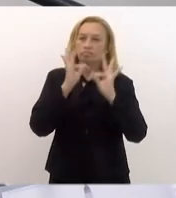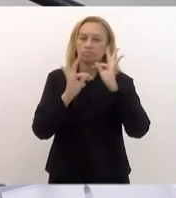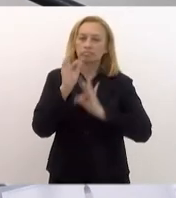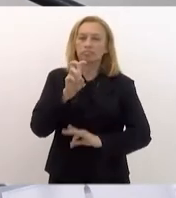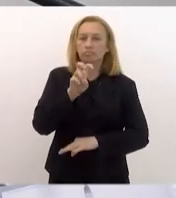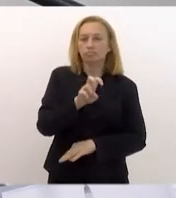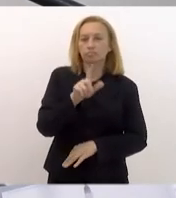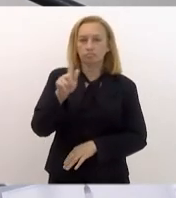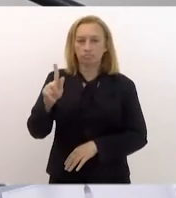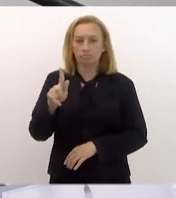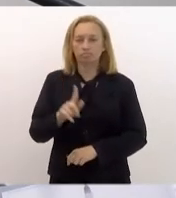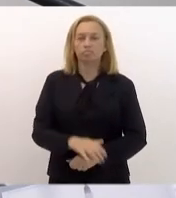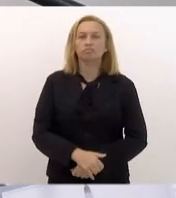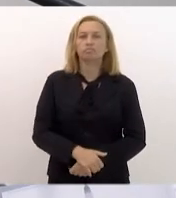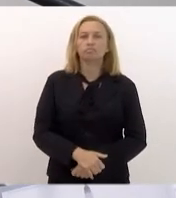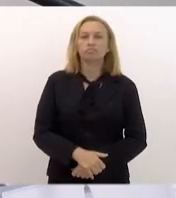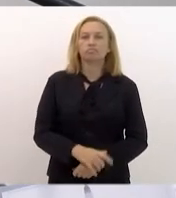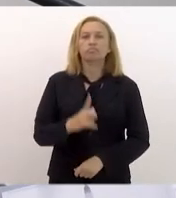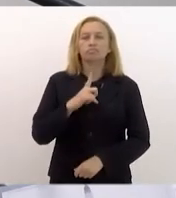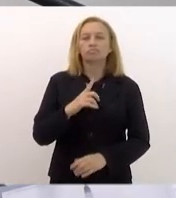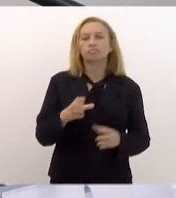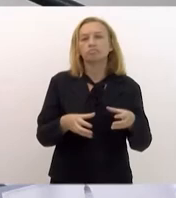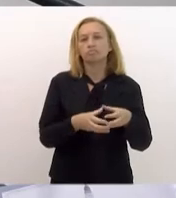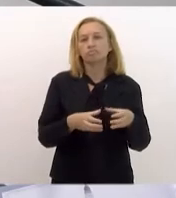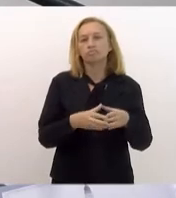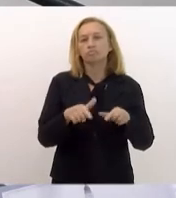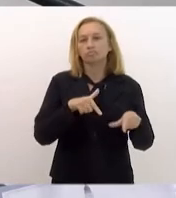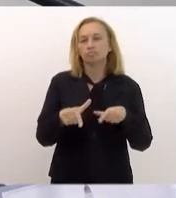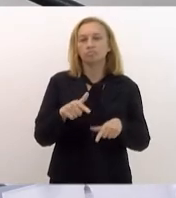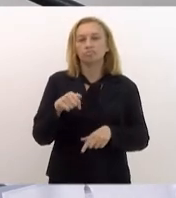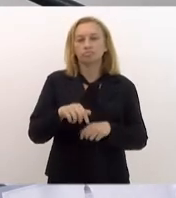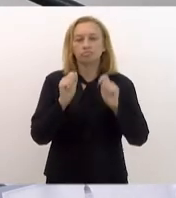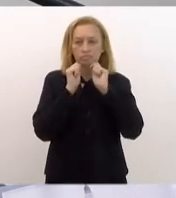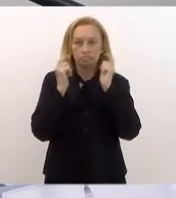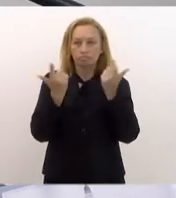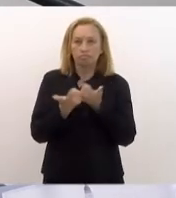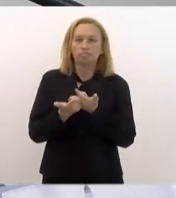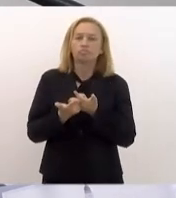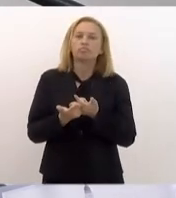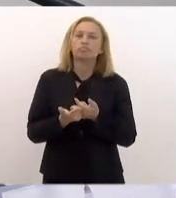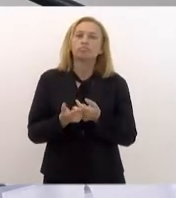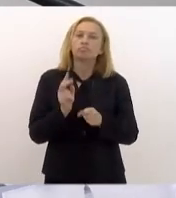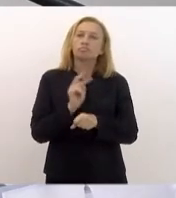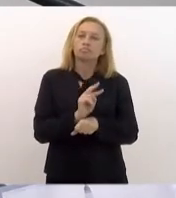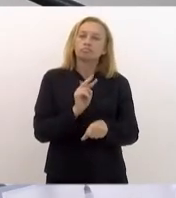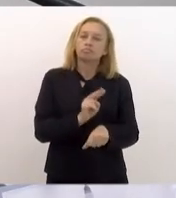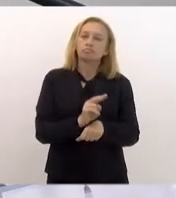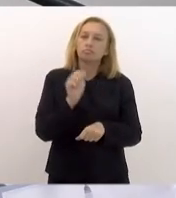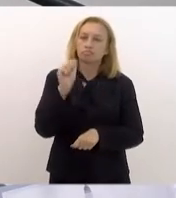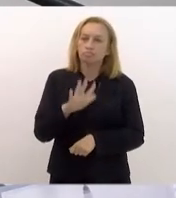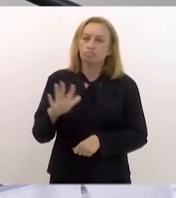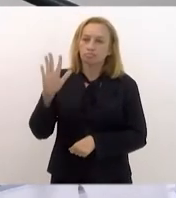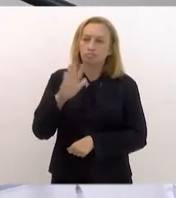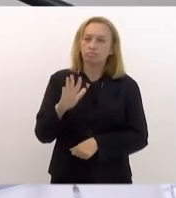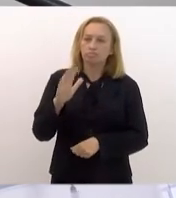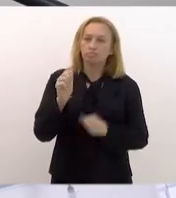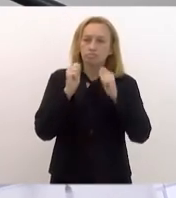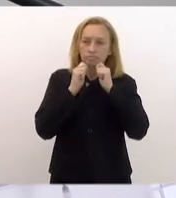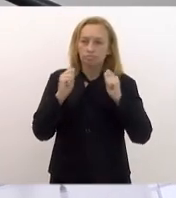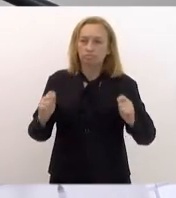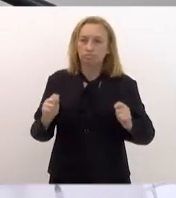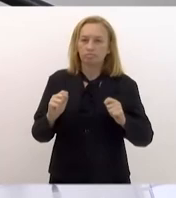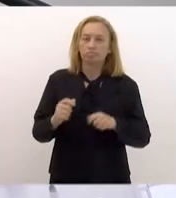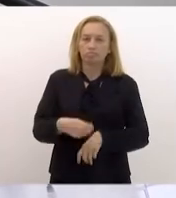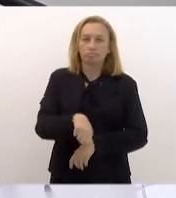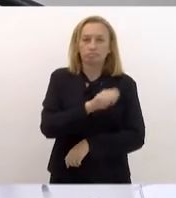5G. E tem um grupo de trabalho aqui na Assembleia, sob a supervisão geral da assessoria